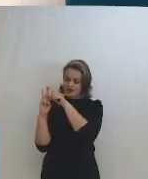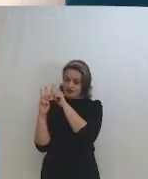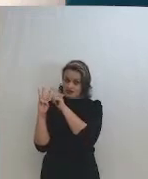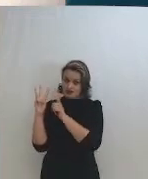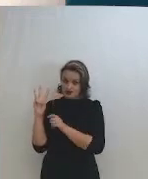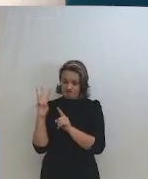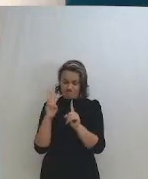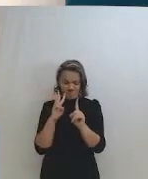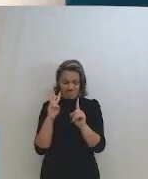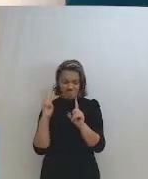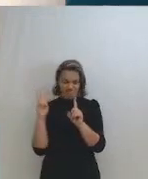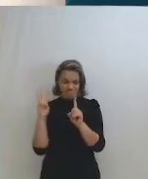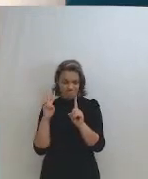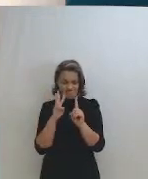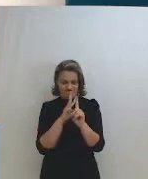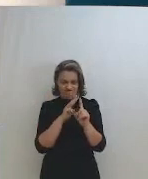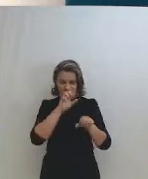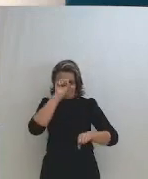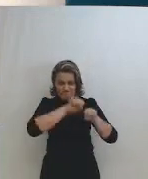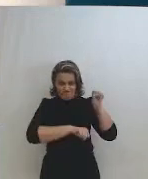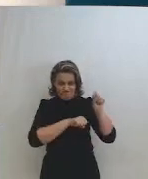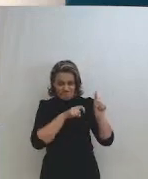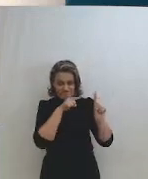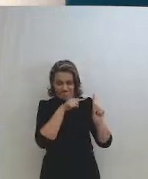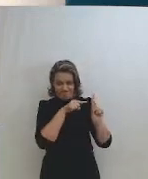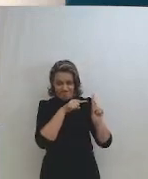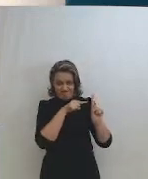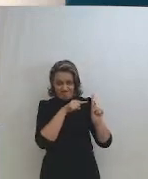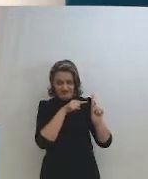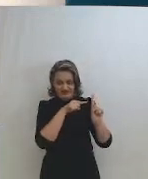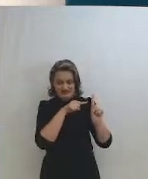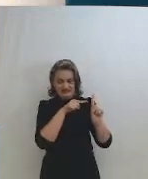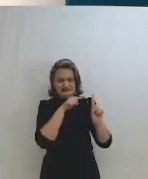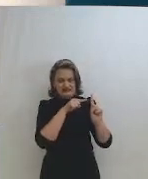a vítima de uma forma bastante